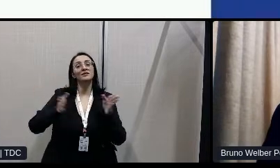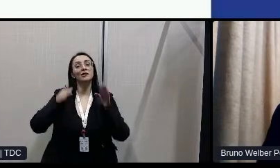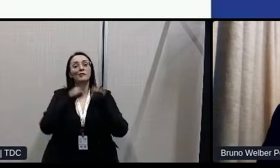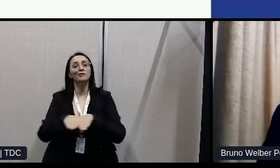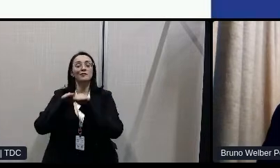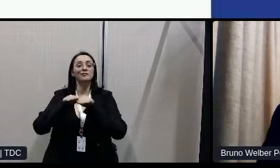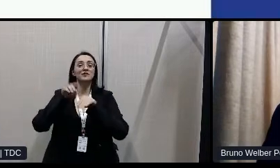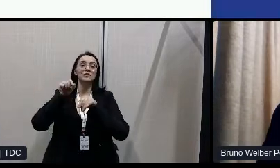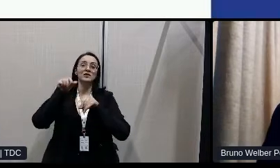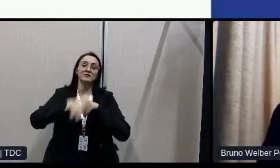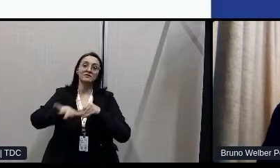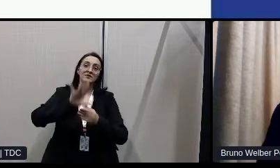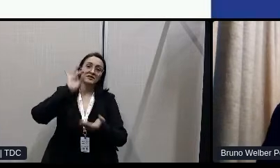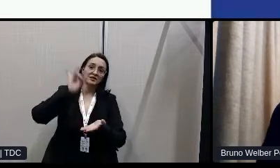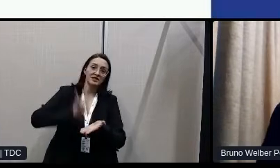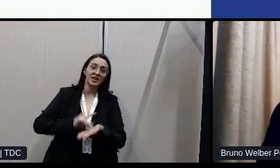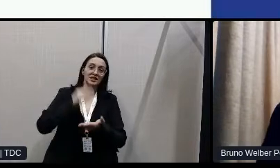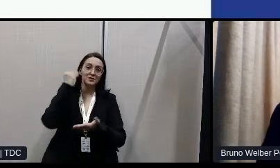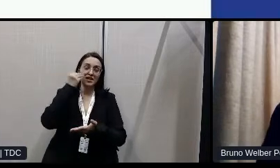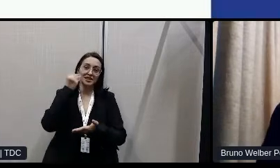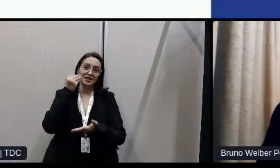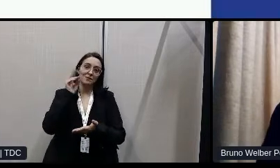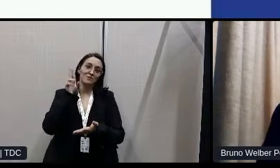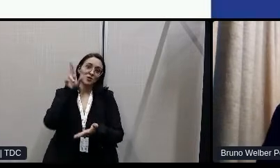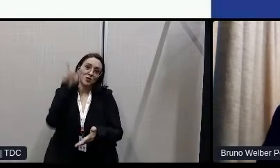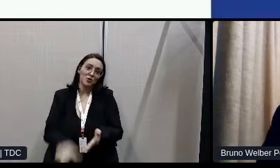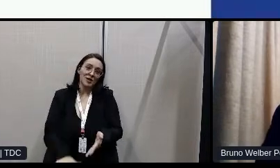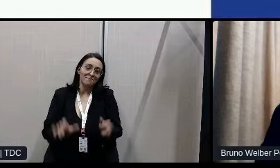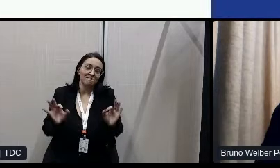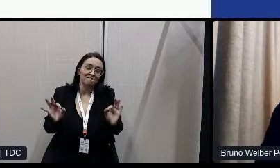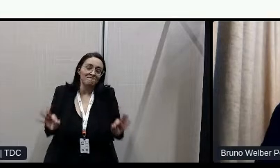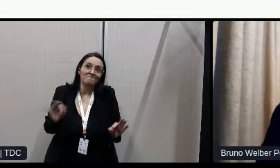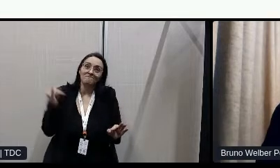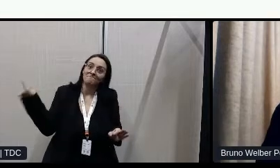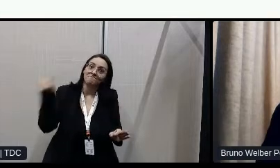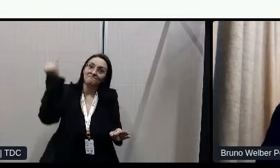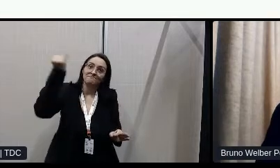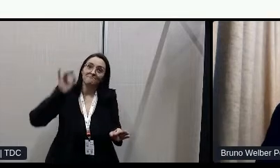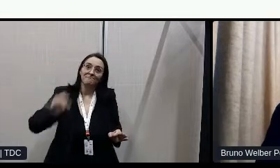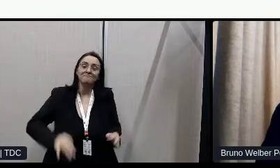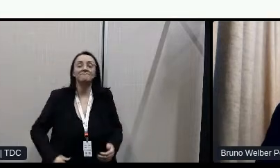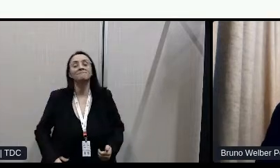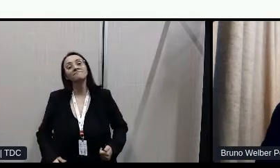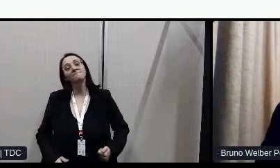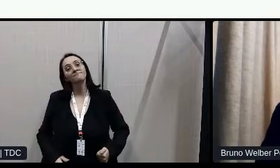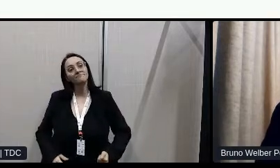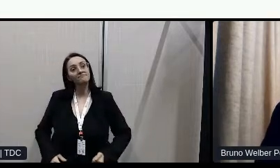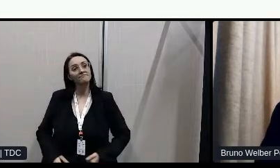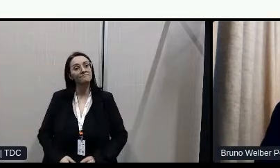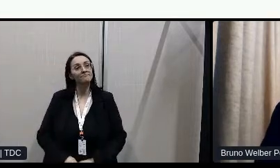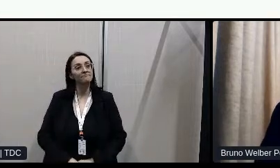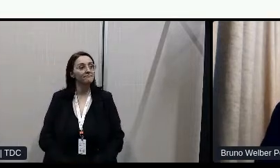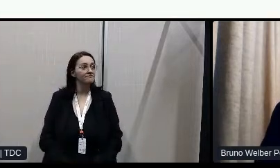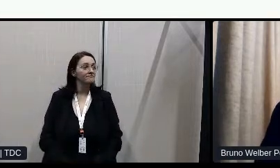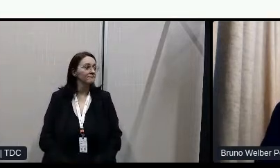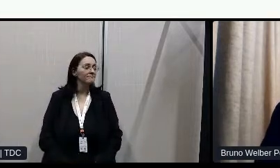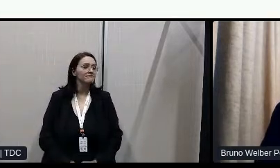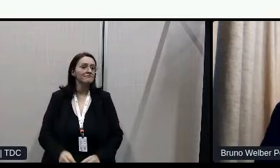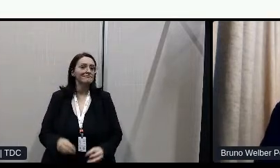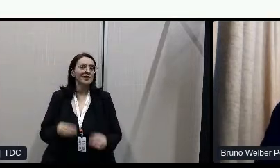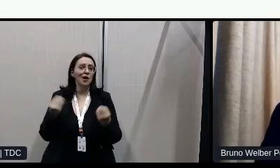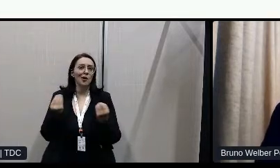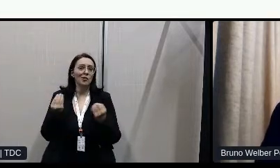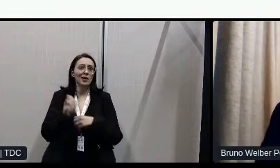realmente a experiência do usuário, que é fundamental. E como que foi esse